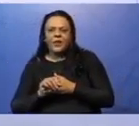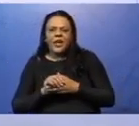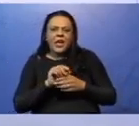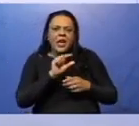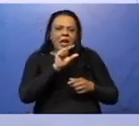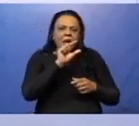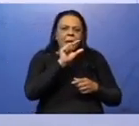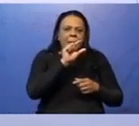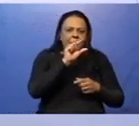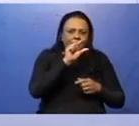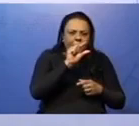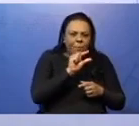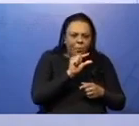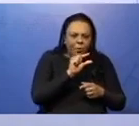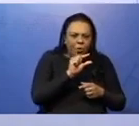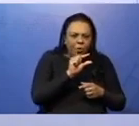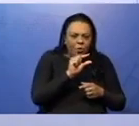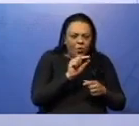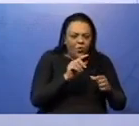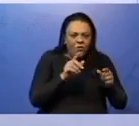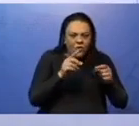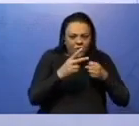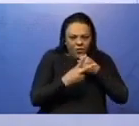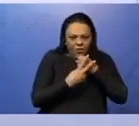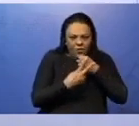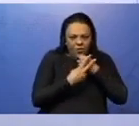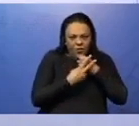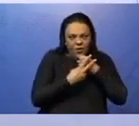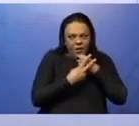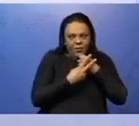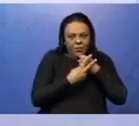eu estudar quais são esses verbos de estado, esses verbos de ligação.